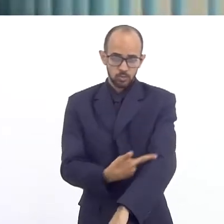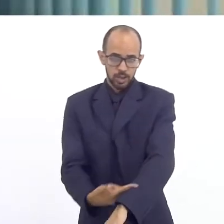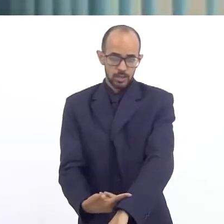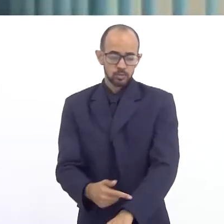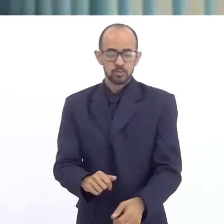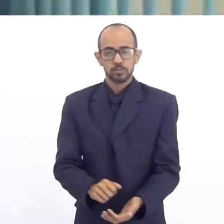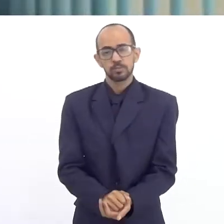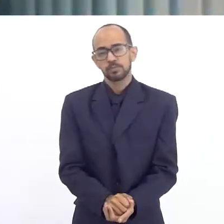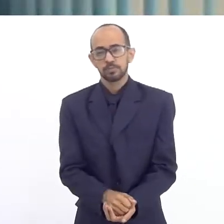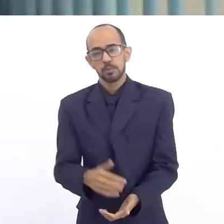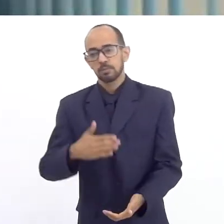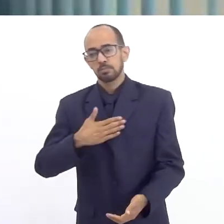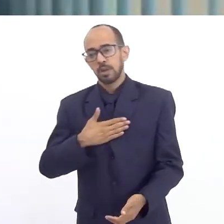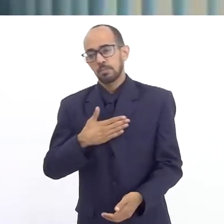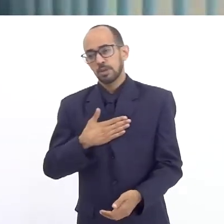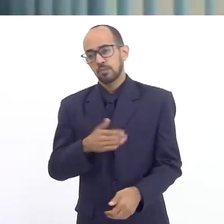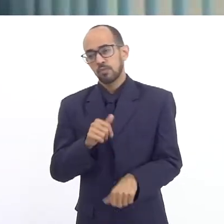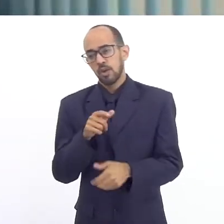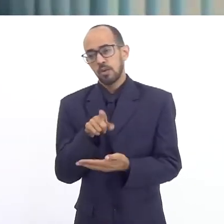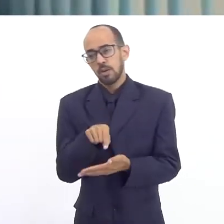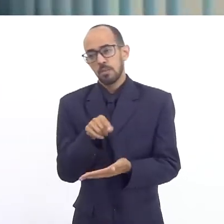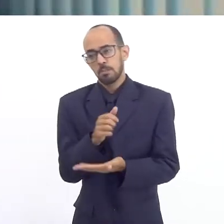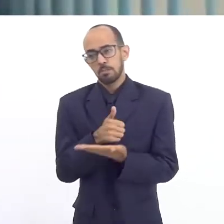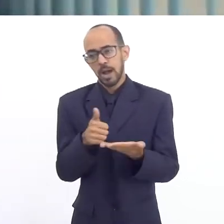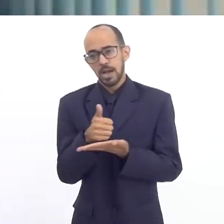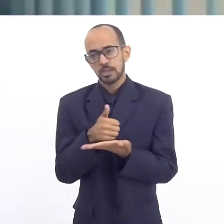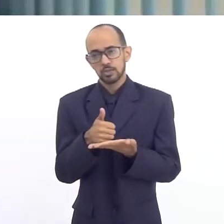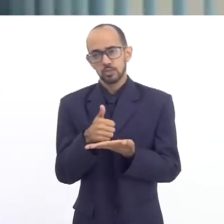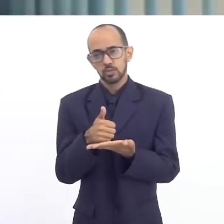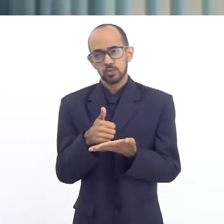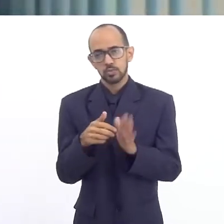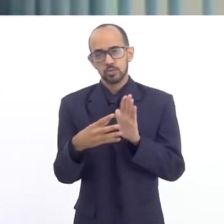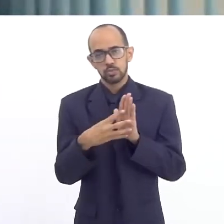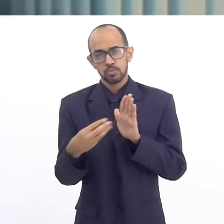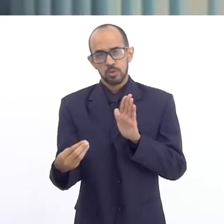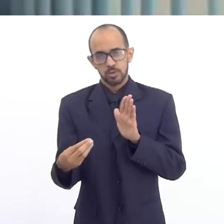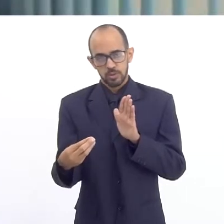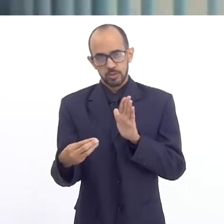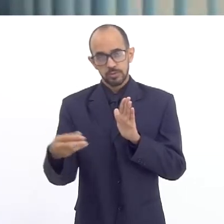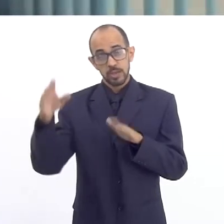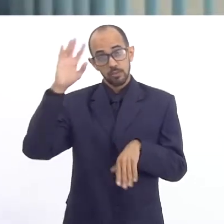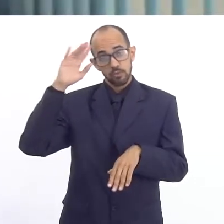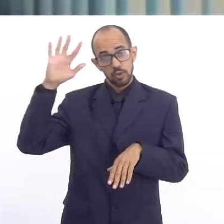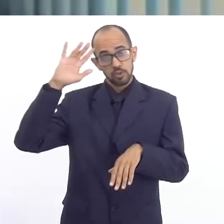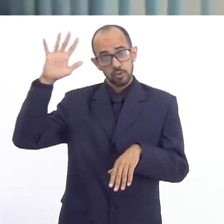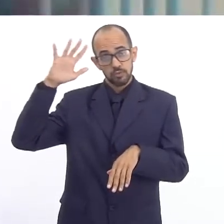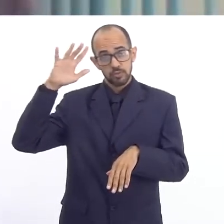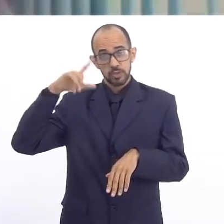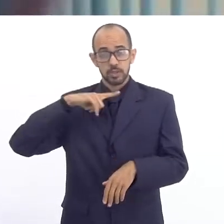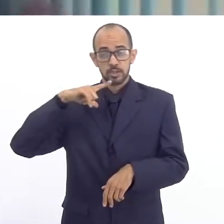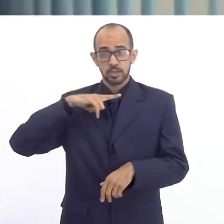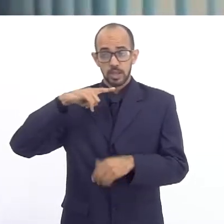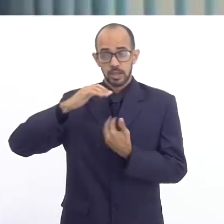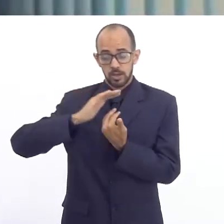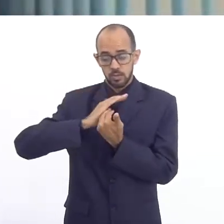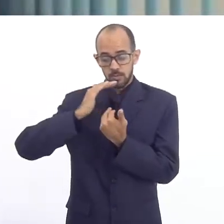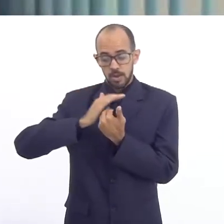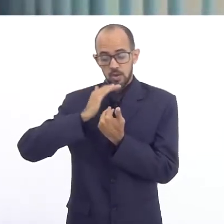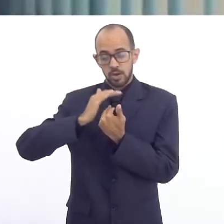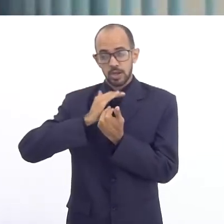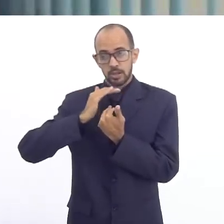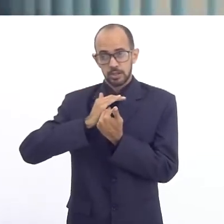educada. Então, acho que esses foram basicamente os exemplos, digamos, a filosofia,